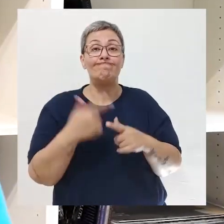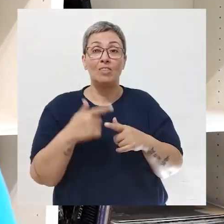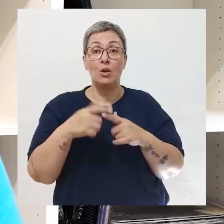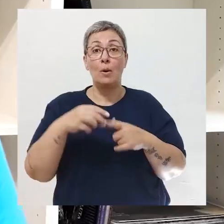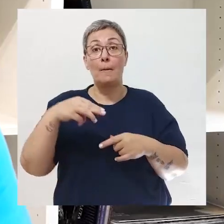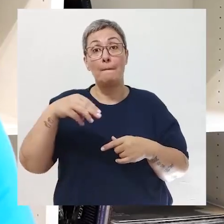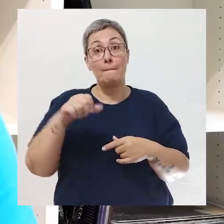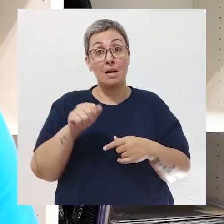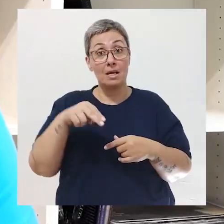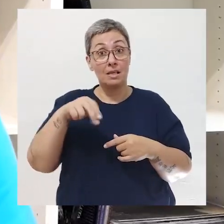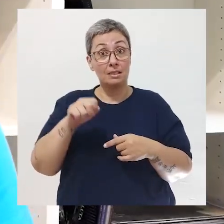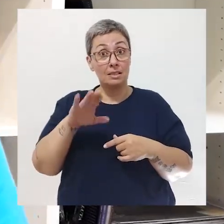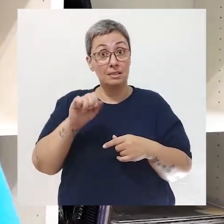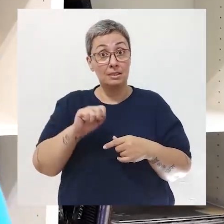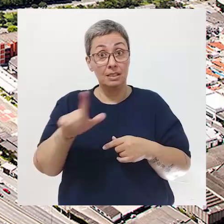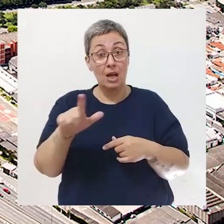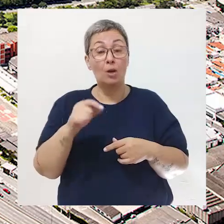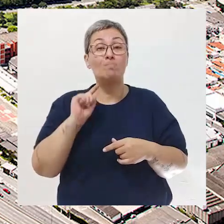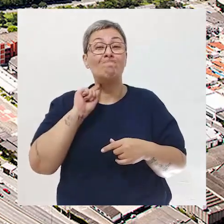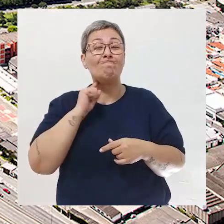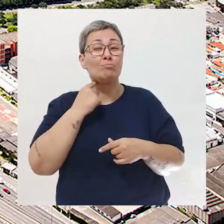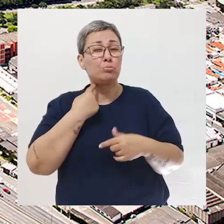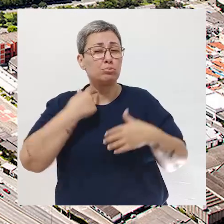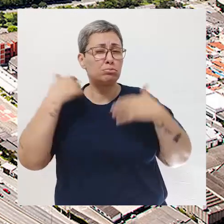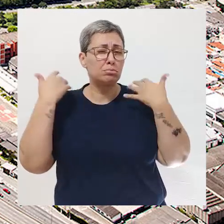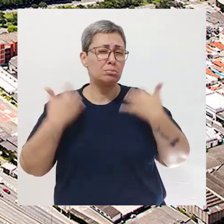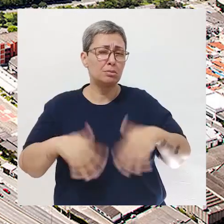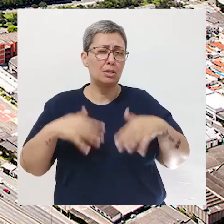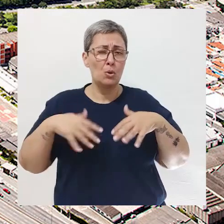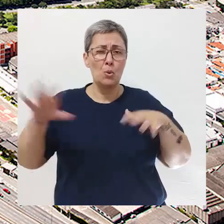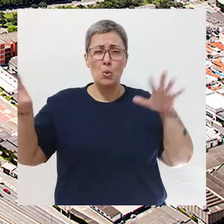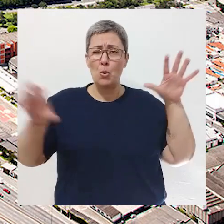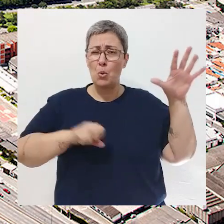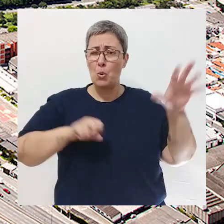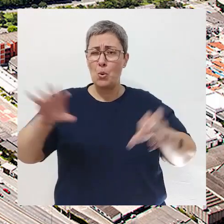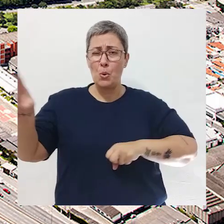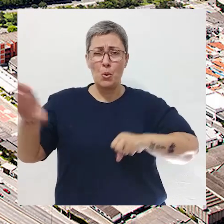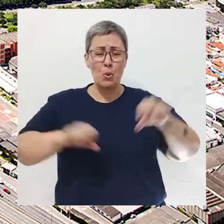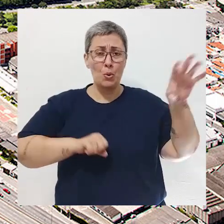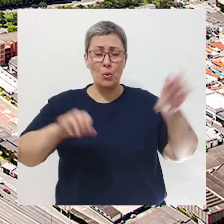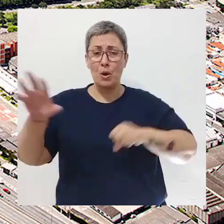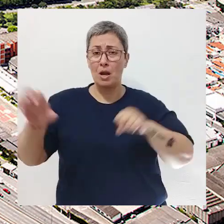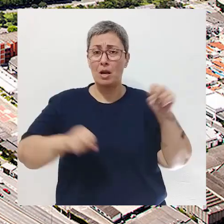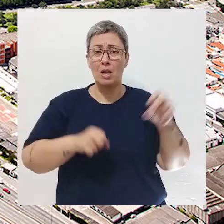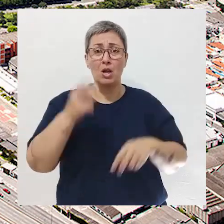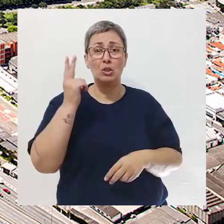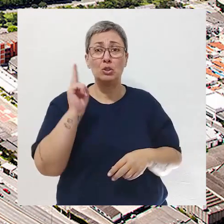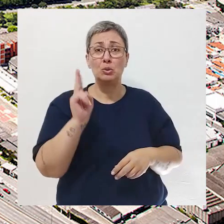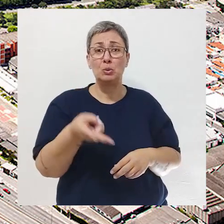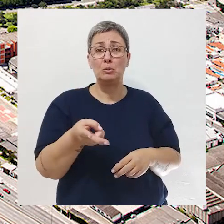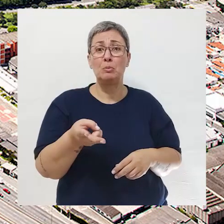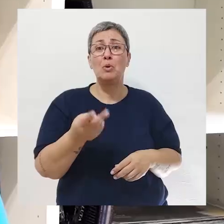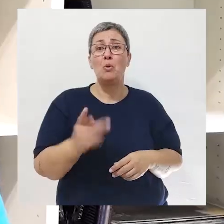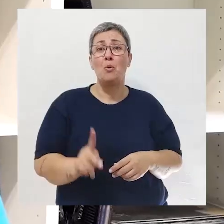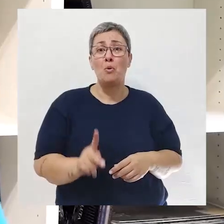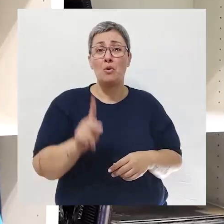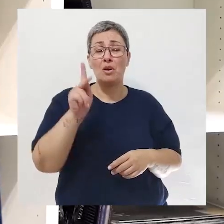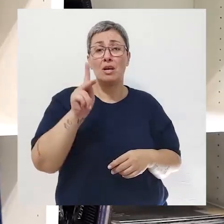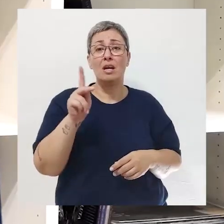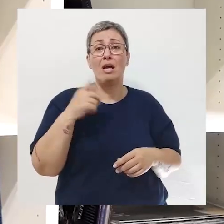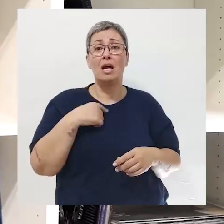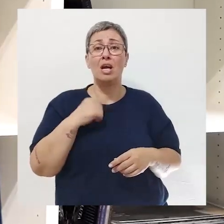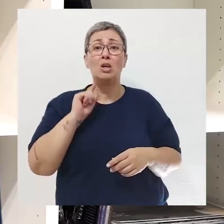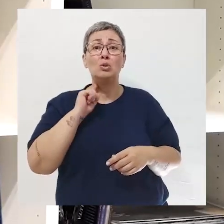um manancial altamente poluído e que recebe diariamente mais de 2 toneladas de